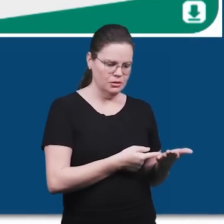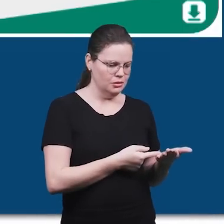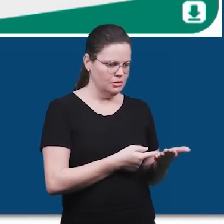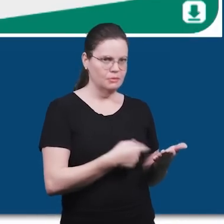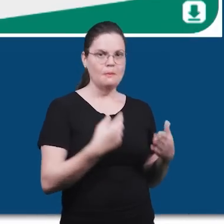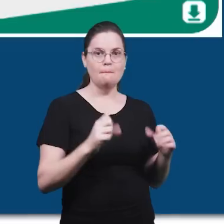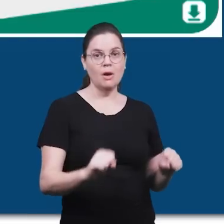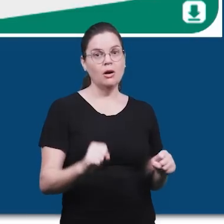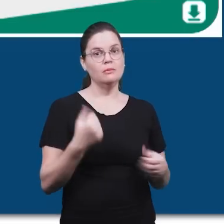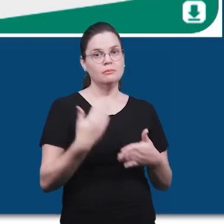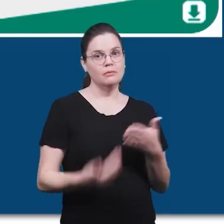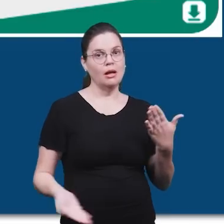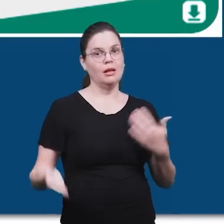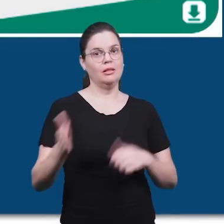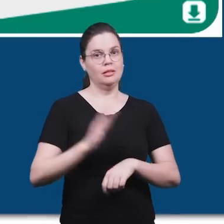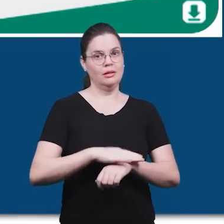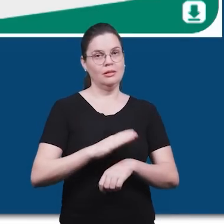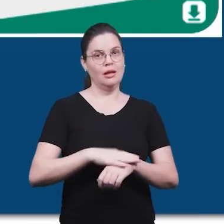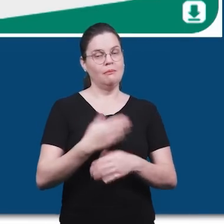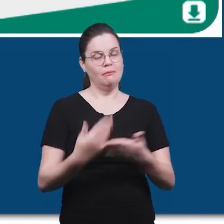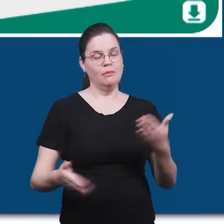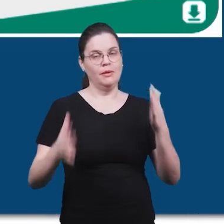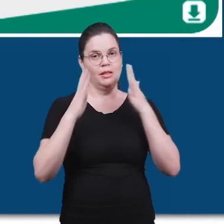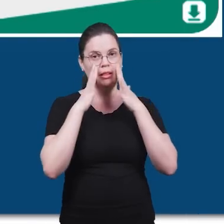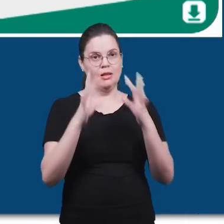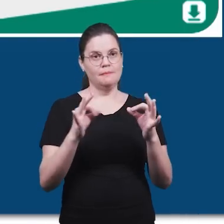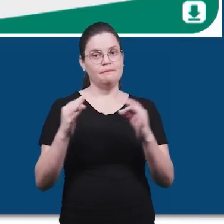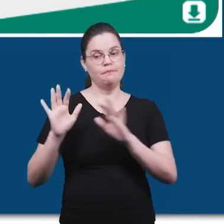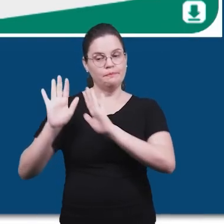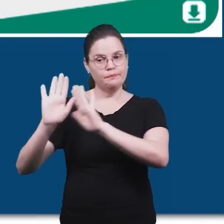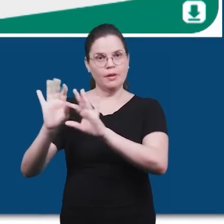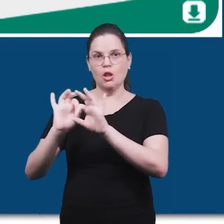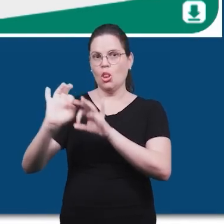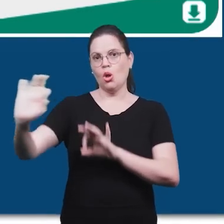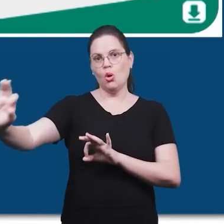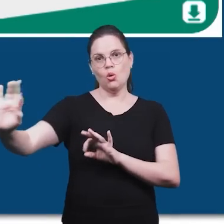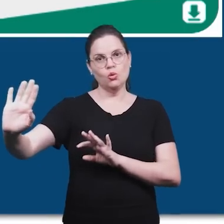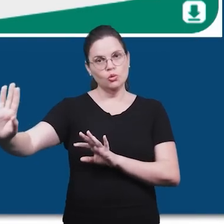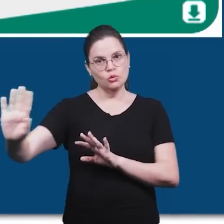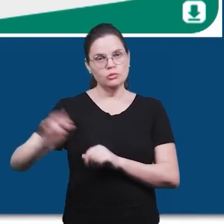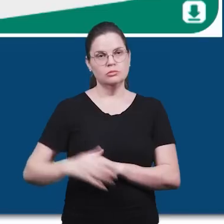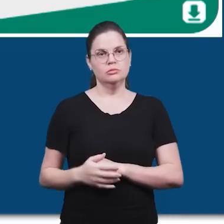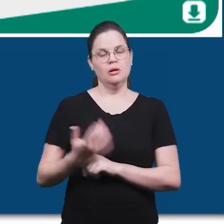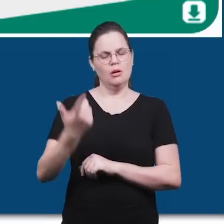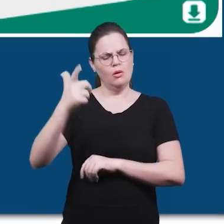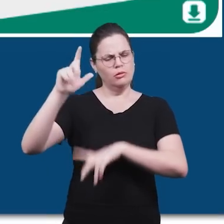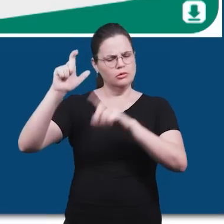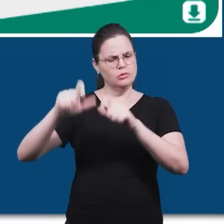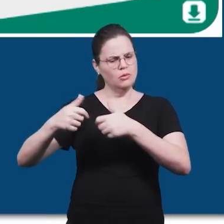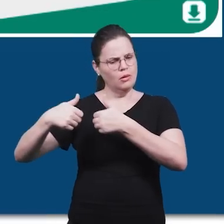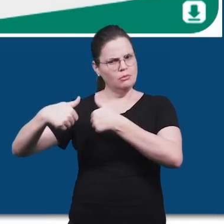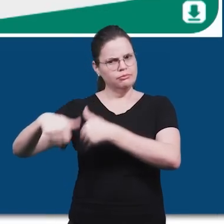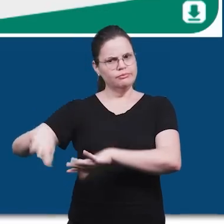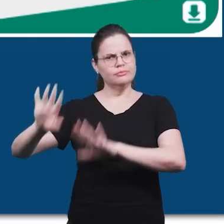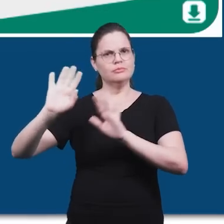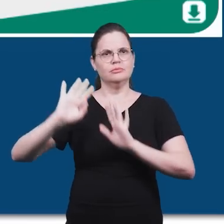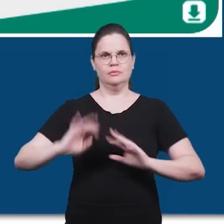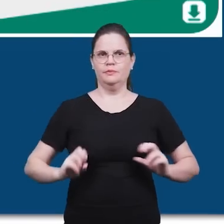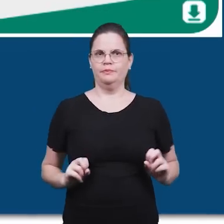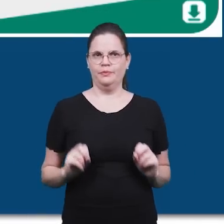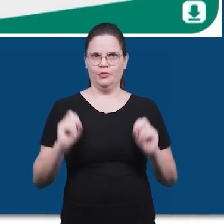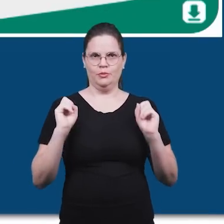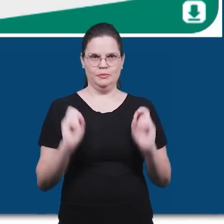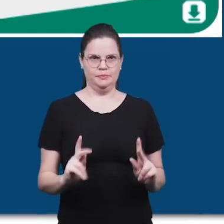é? Do que no caderno. Mas tem que colocar ele lá distante, se possível em outro lugar da